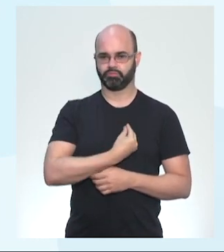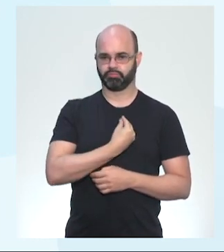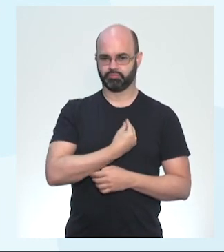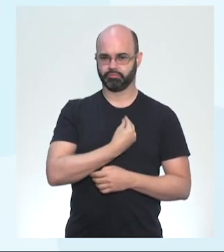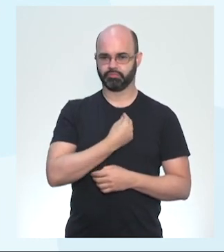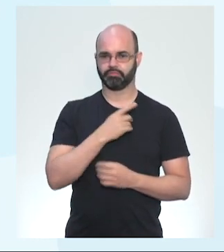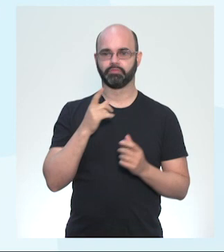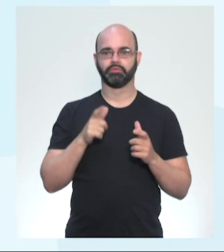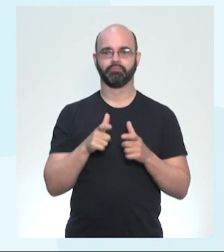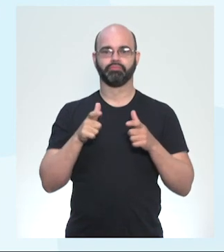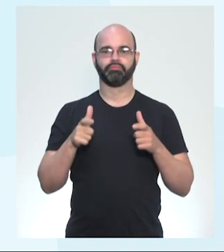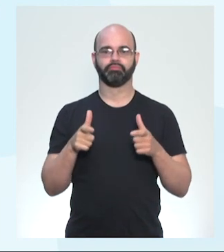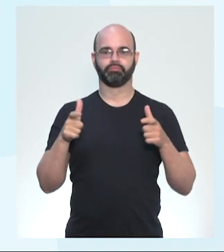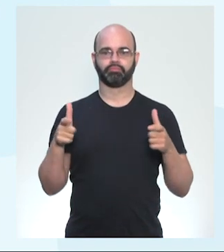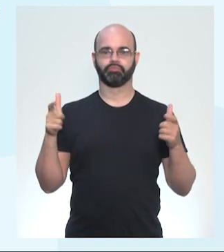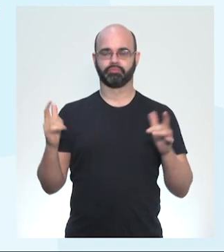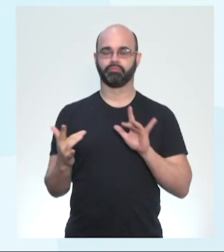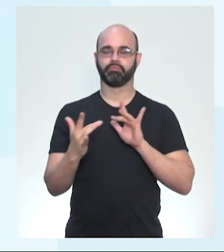crescente. Considere que